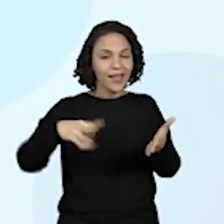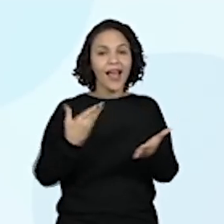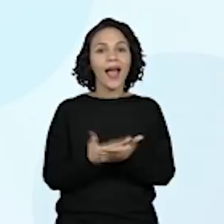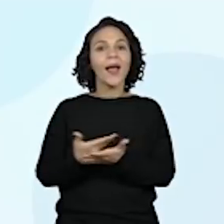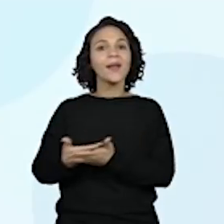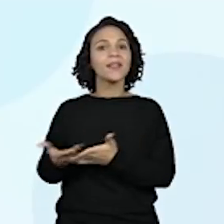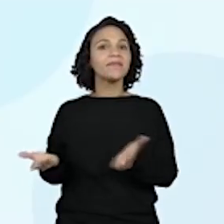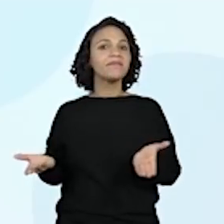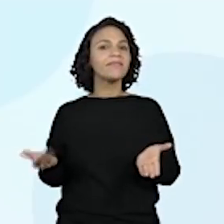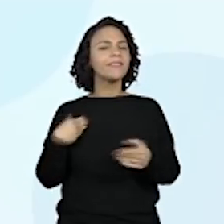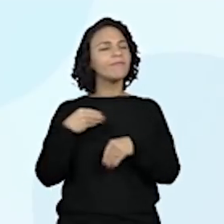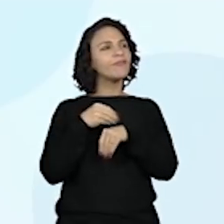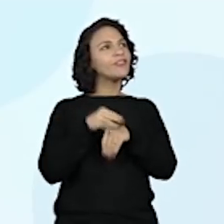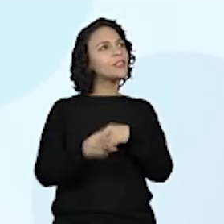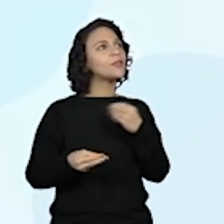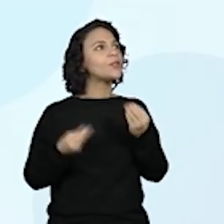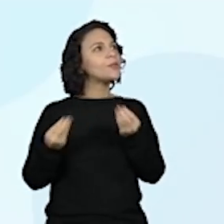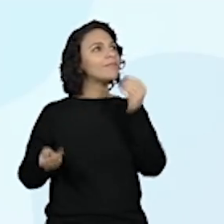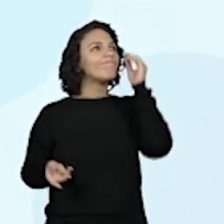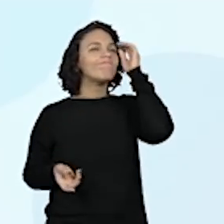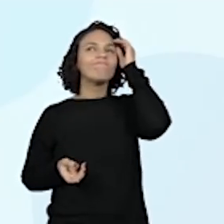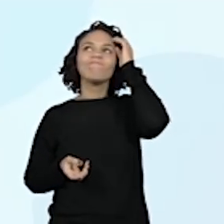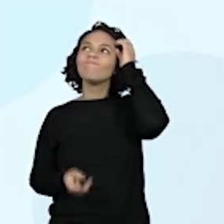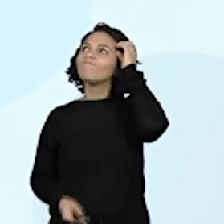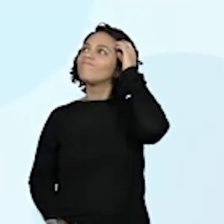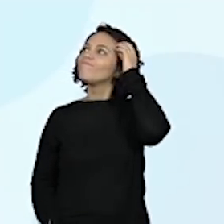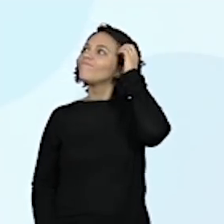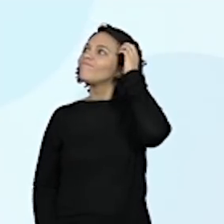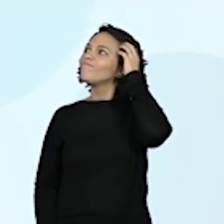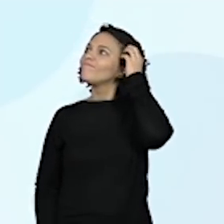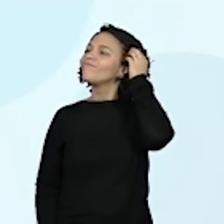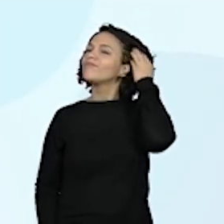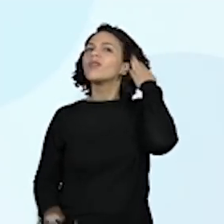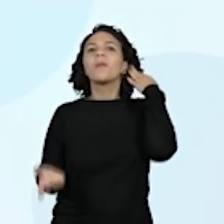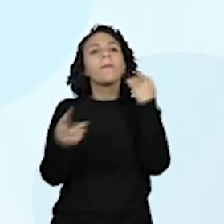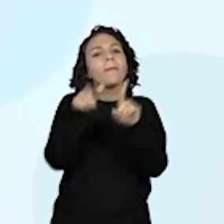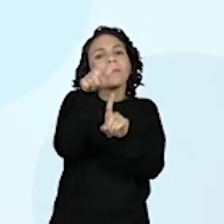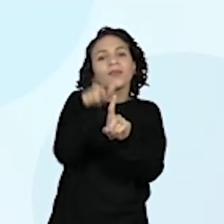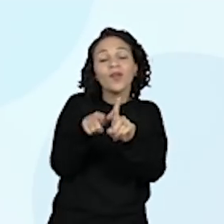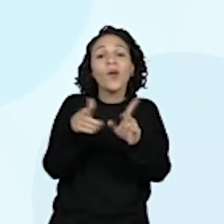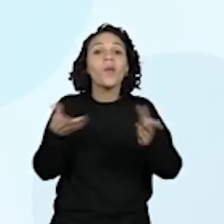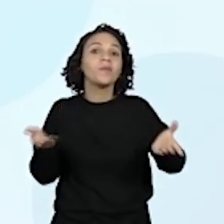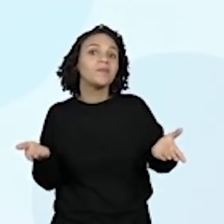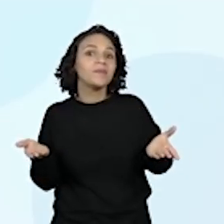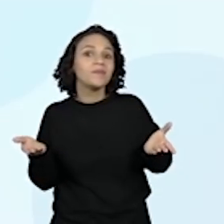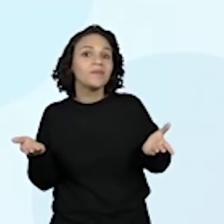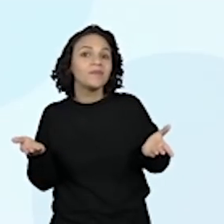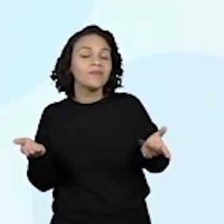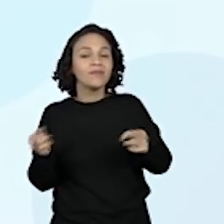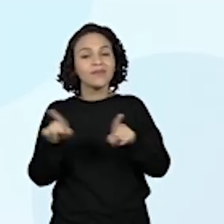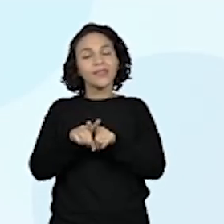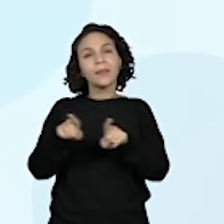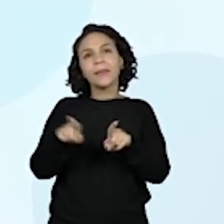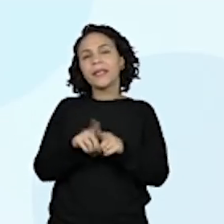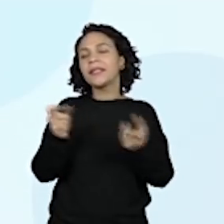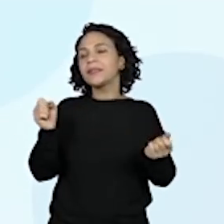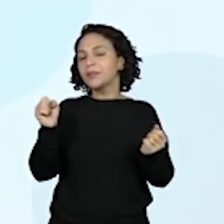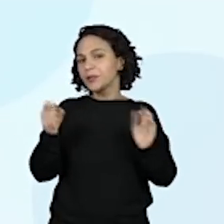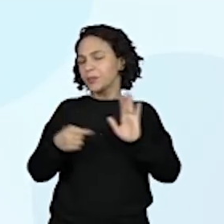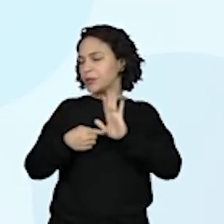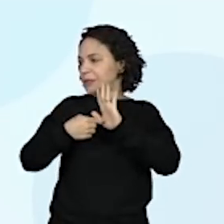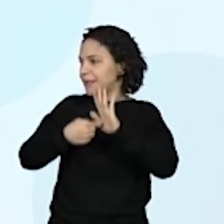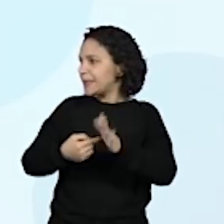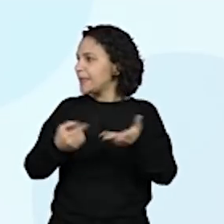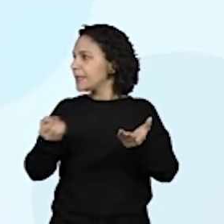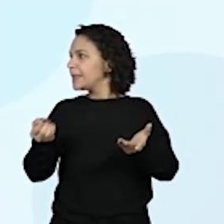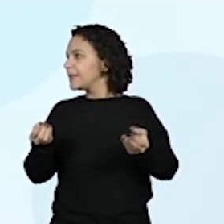O que eu posso dar de dica? Eu acho que a gente podia lembrar aí algum personagem ou alguma figura que vai aparecer.